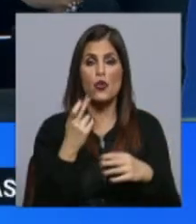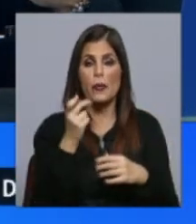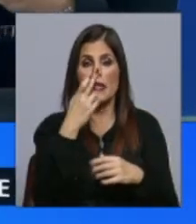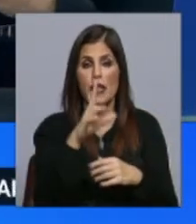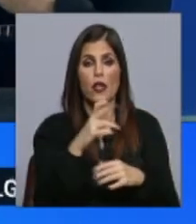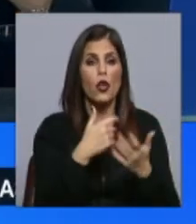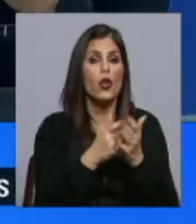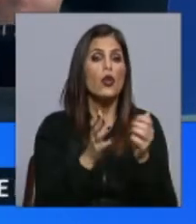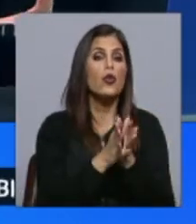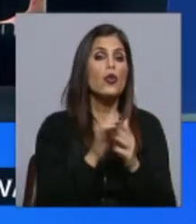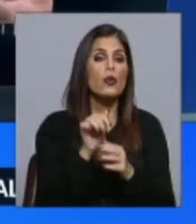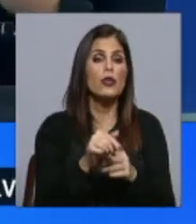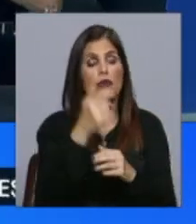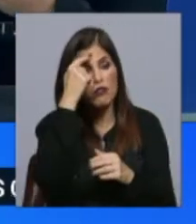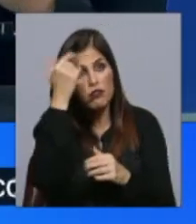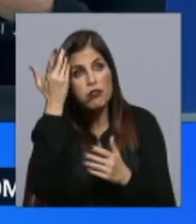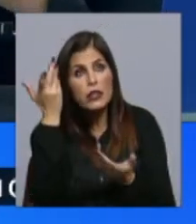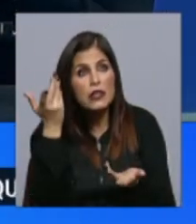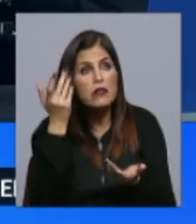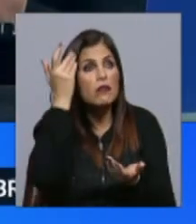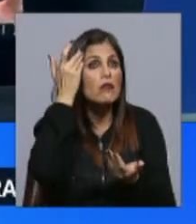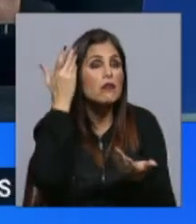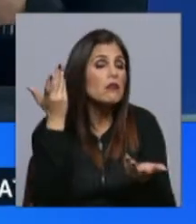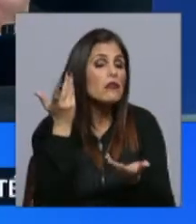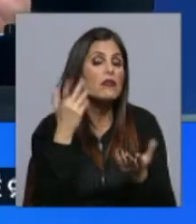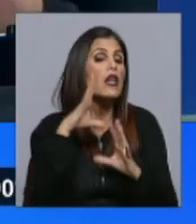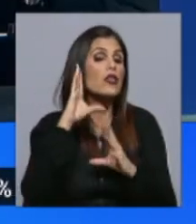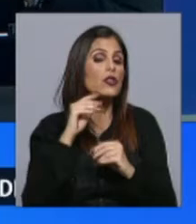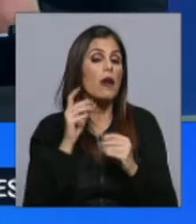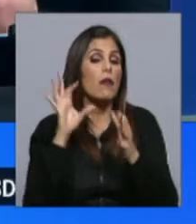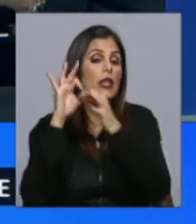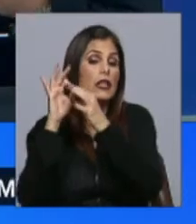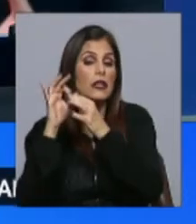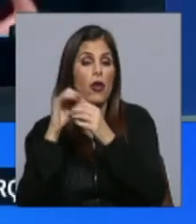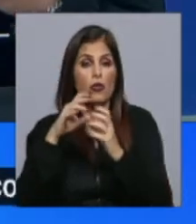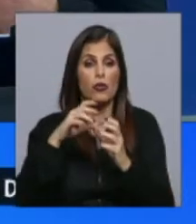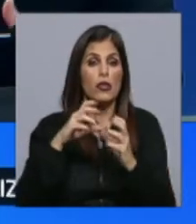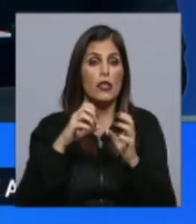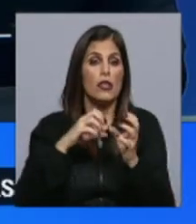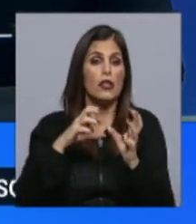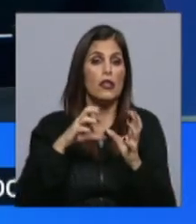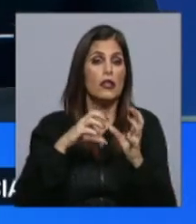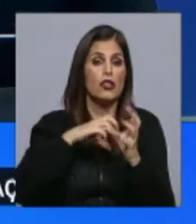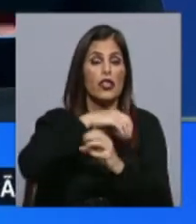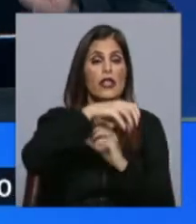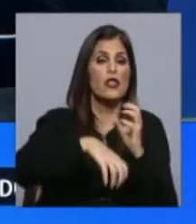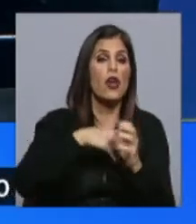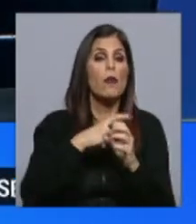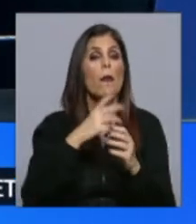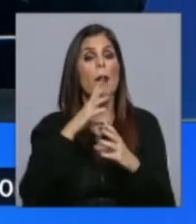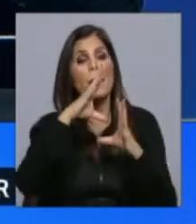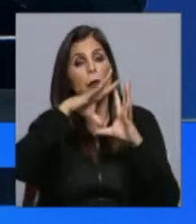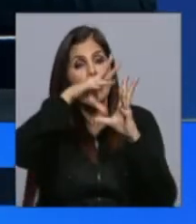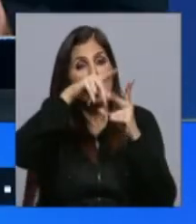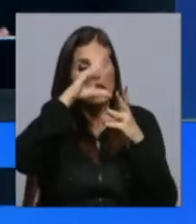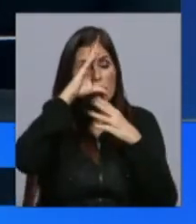isto são simulações que ajudam, sobretudo, a perceber a interação gravitacional entre planetas e luas e planetas mais distantes e como